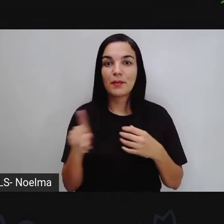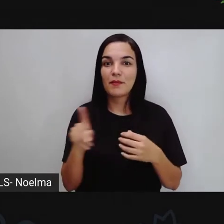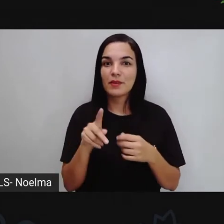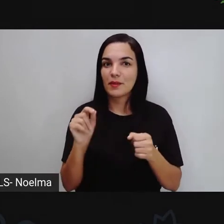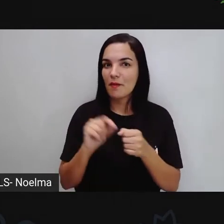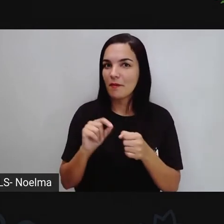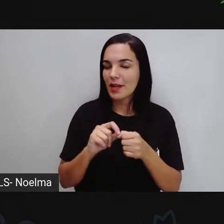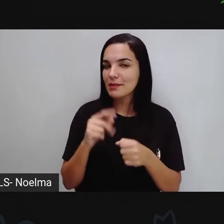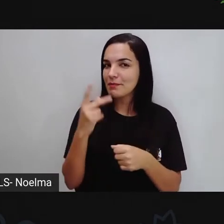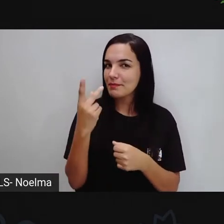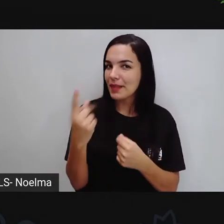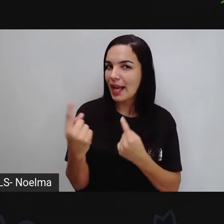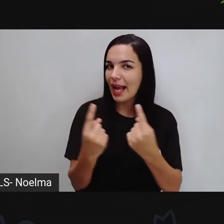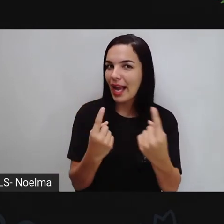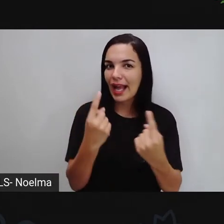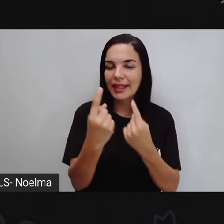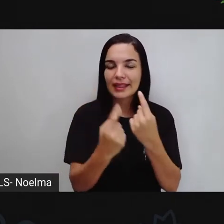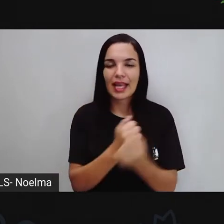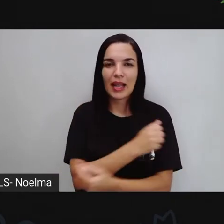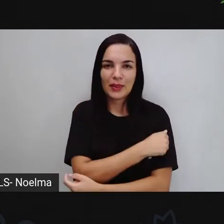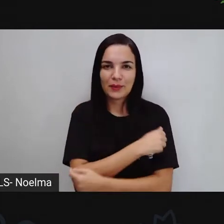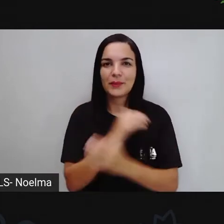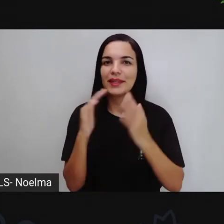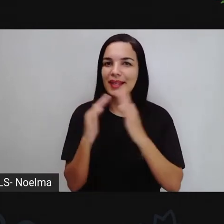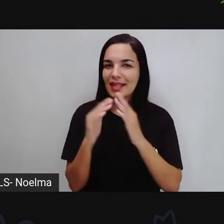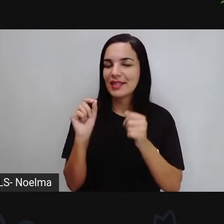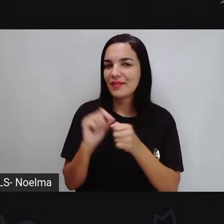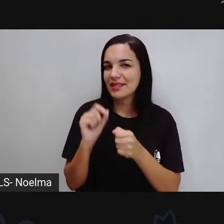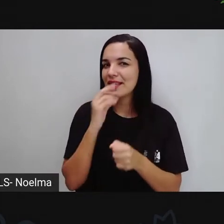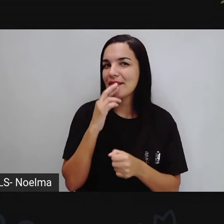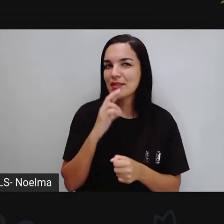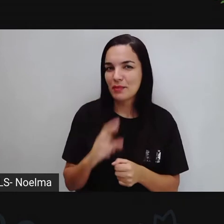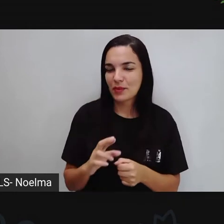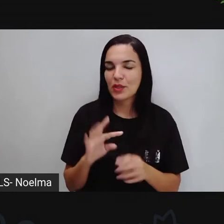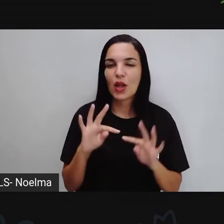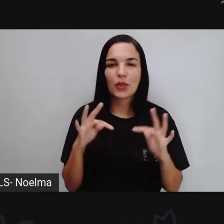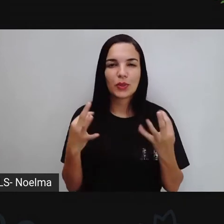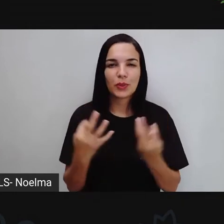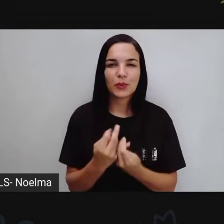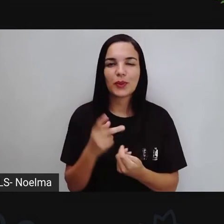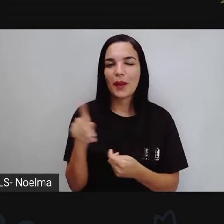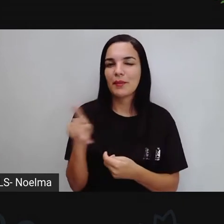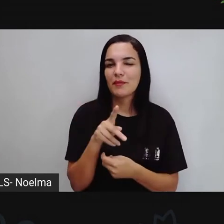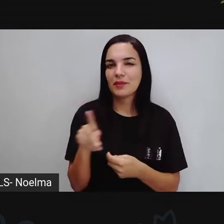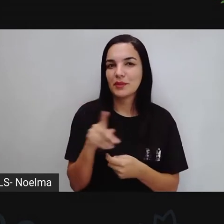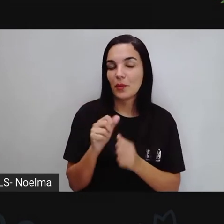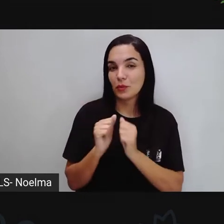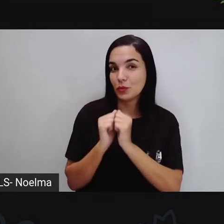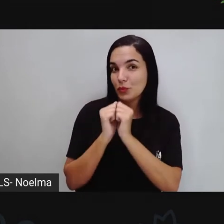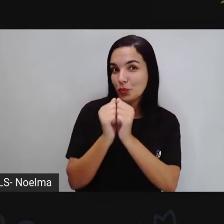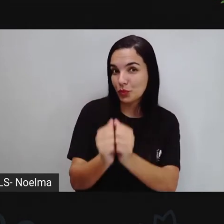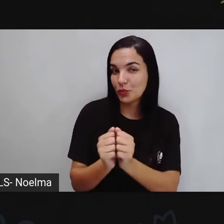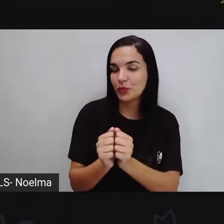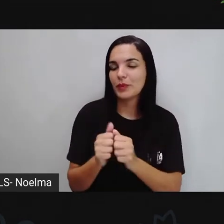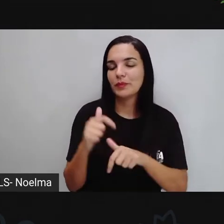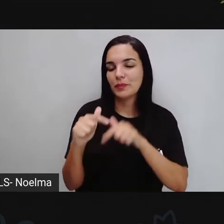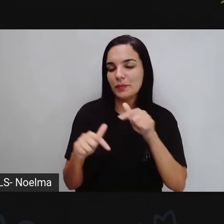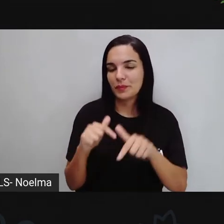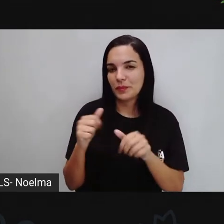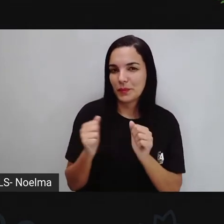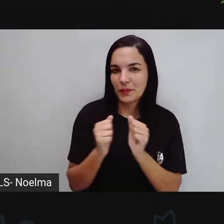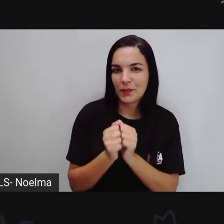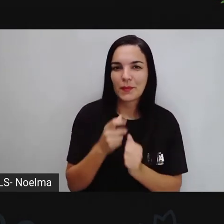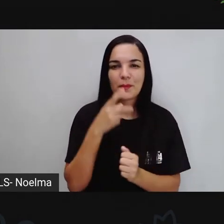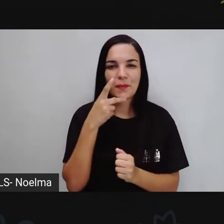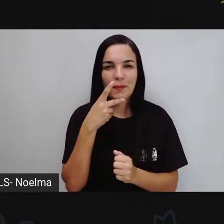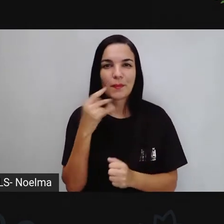prepara, especialmente para você responder em casa. Então, que tudo que a pró fale, que tudo que a pró trabalhe junto com vocês, seja aí,